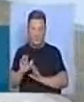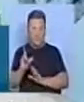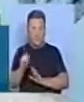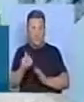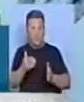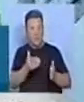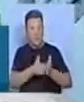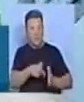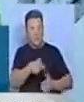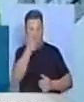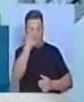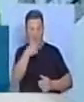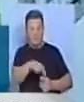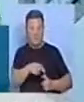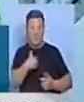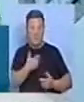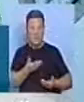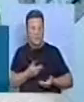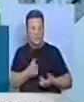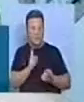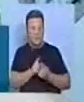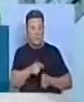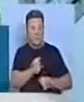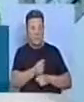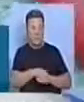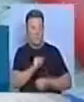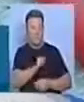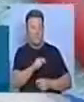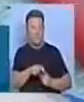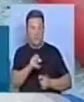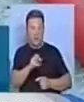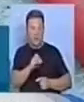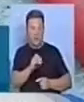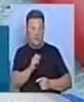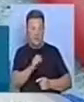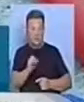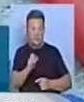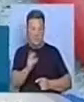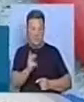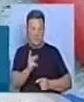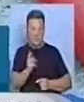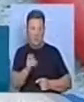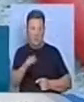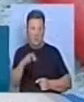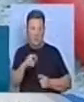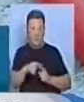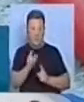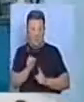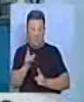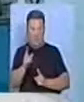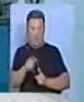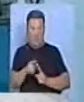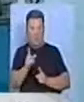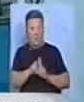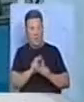ao Castelo. E aqui a receber-nos está esta obra de Acácio de Carvalho, que é precisamente Acácio, o Assalto